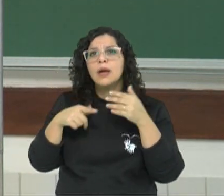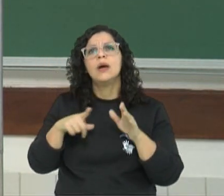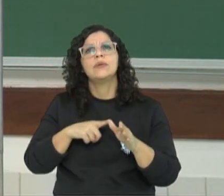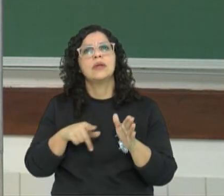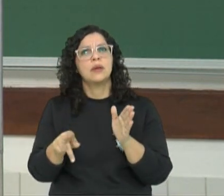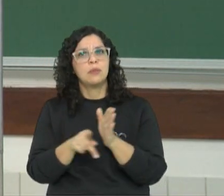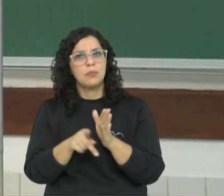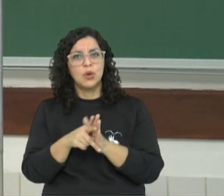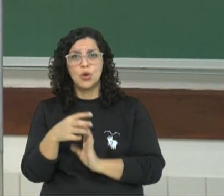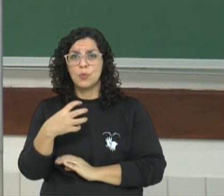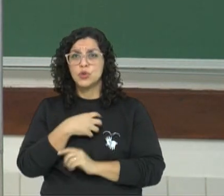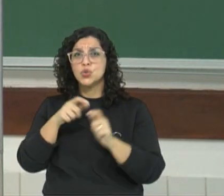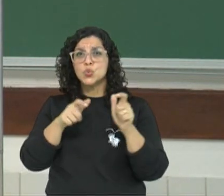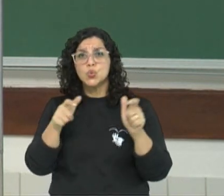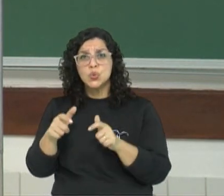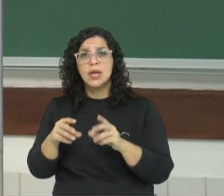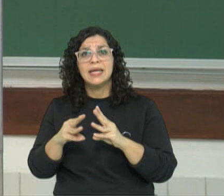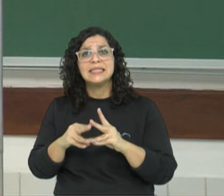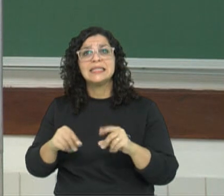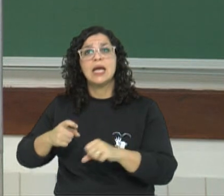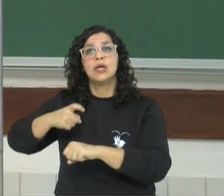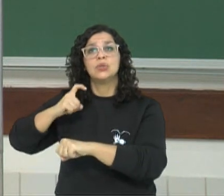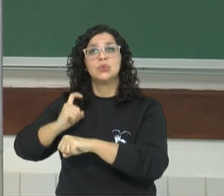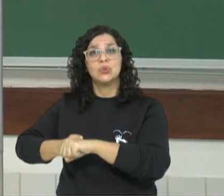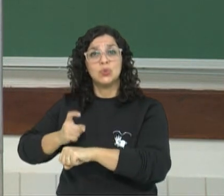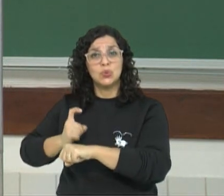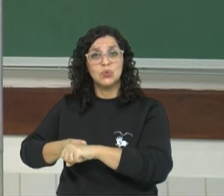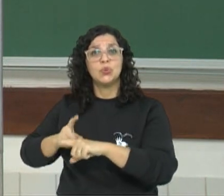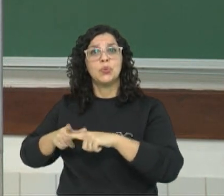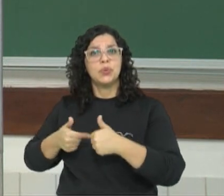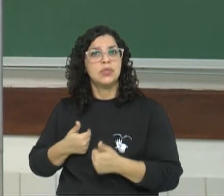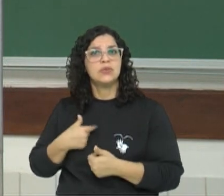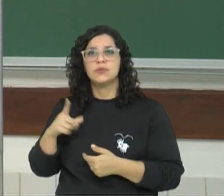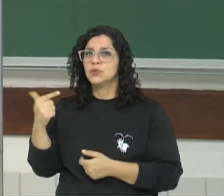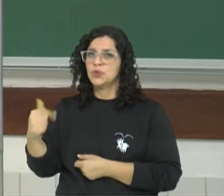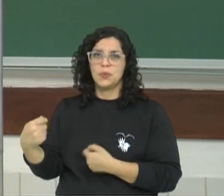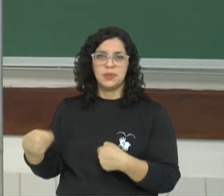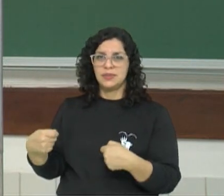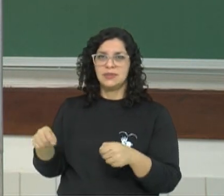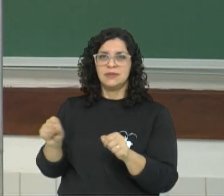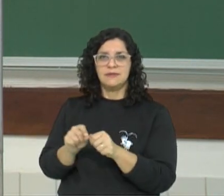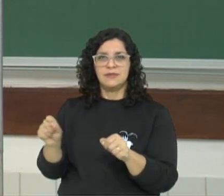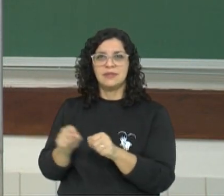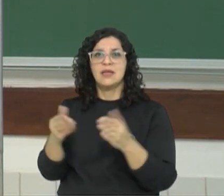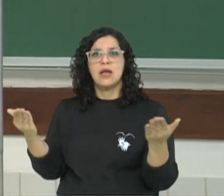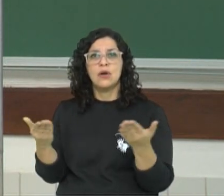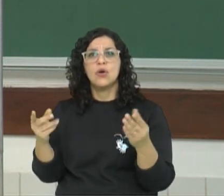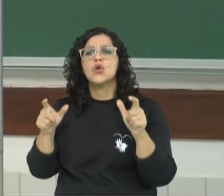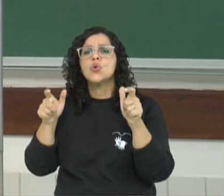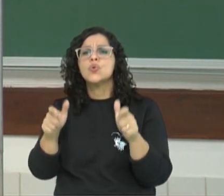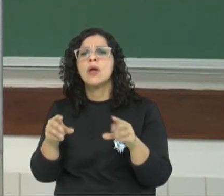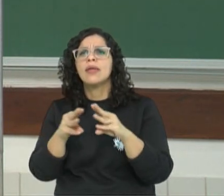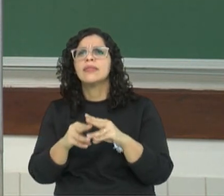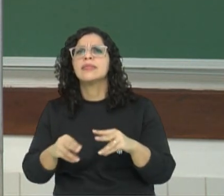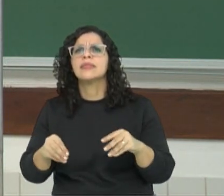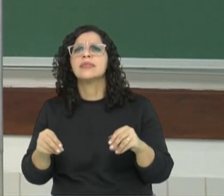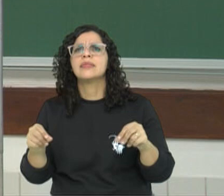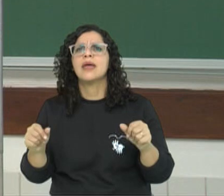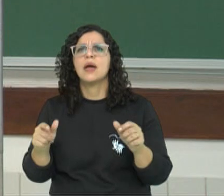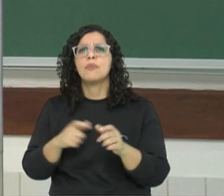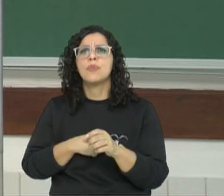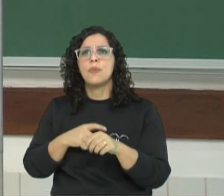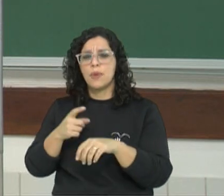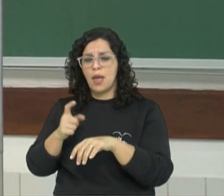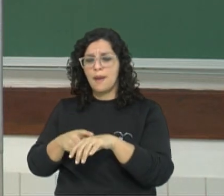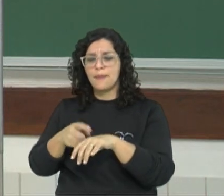origem de locais onde o solo é mais duro. Então você não teria necessidade, né, de ser um casco, por